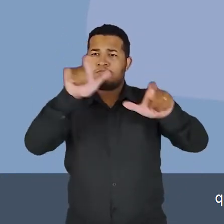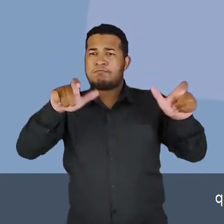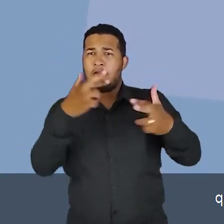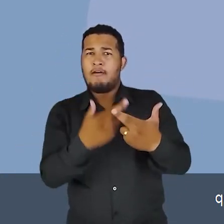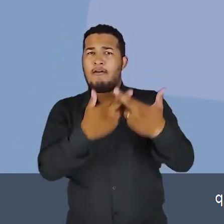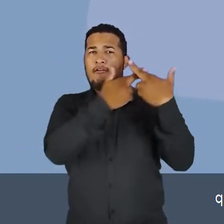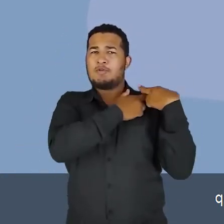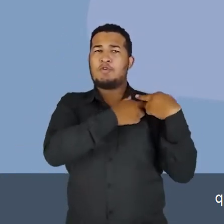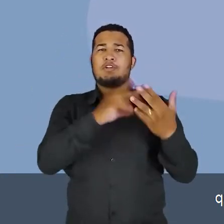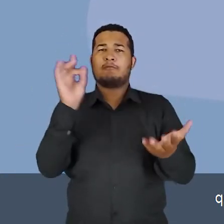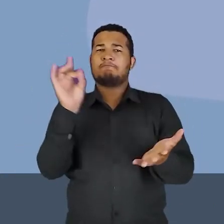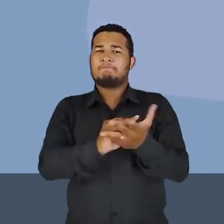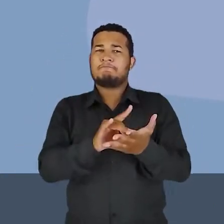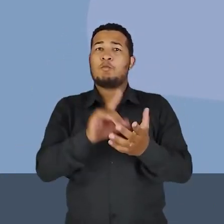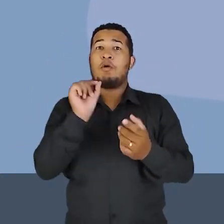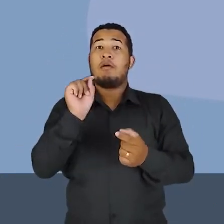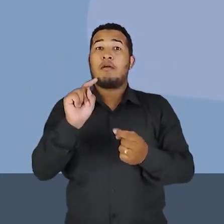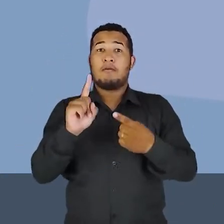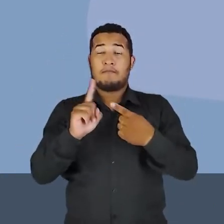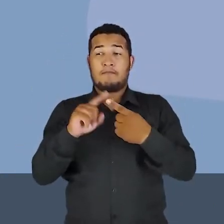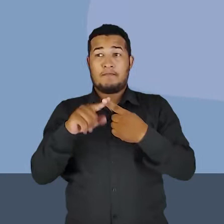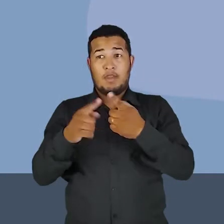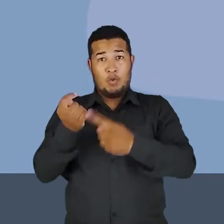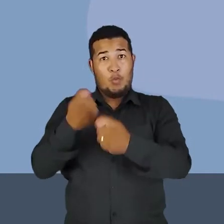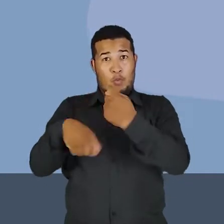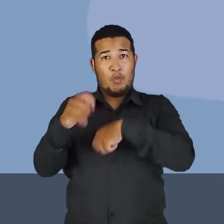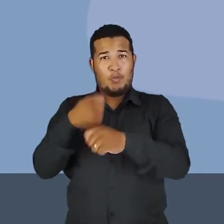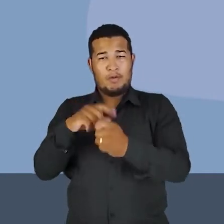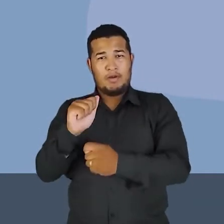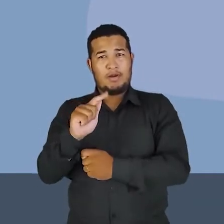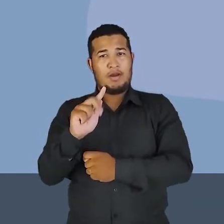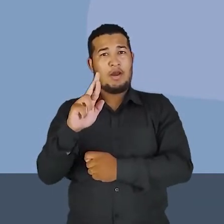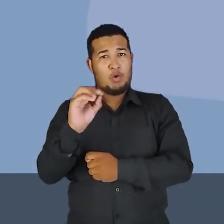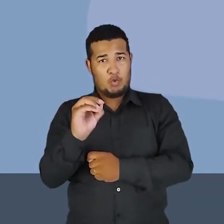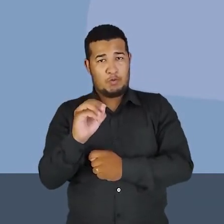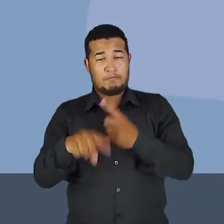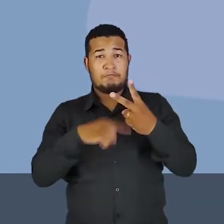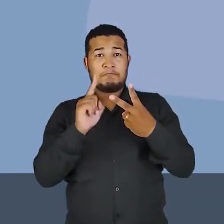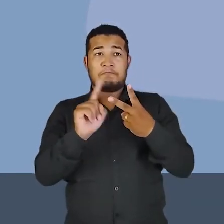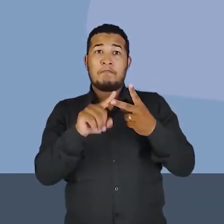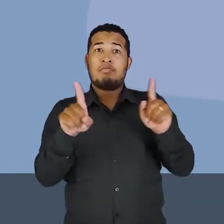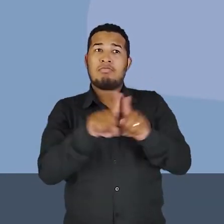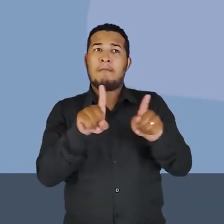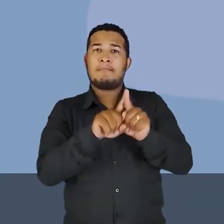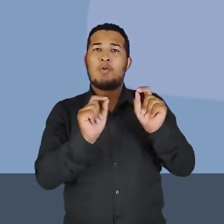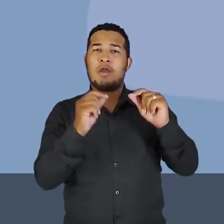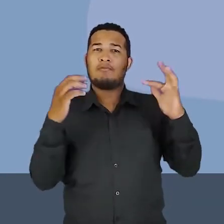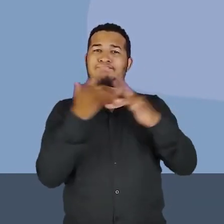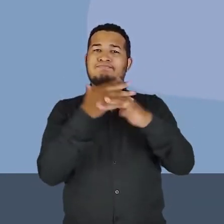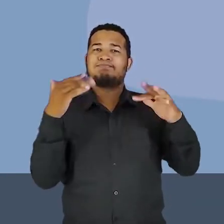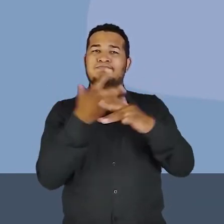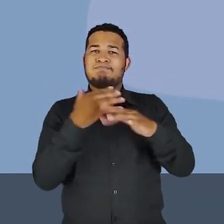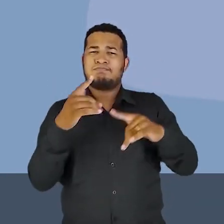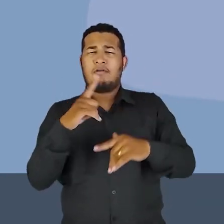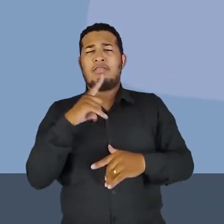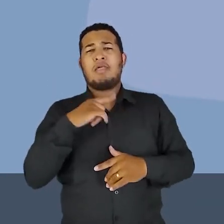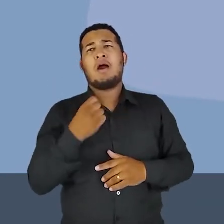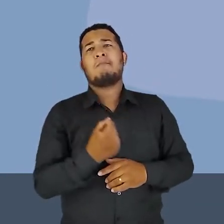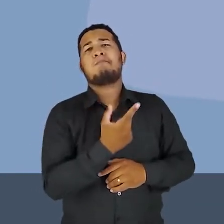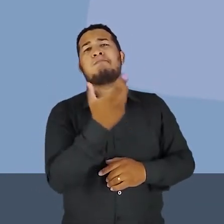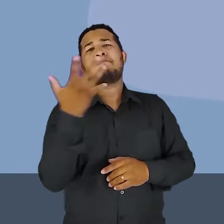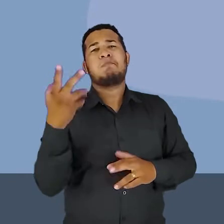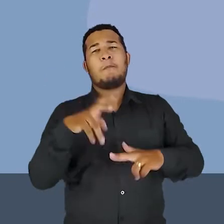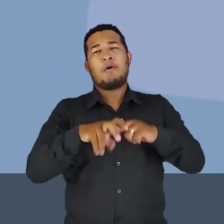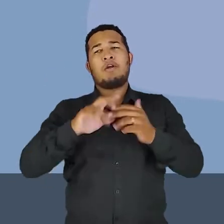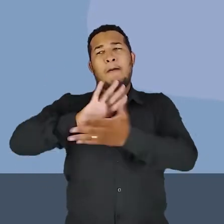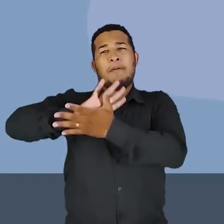Mata Atlântica são o agronegócio e a urbanização. E são várias consequências relacionadas a essa